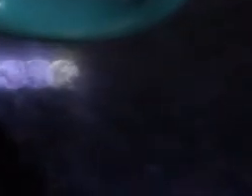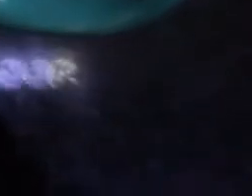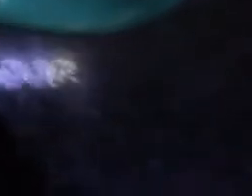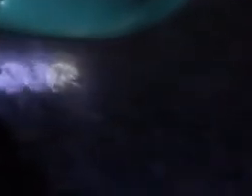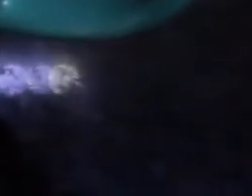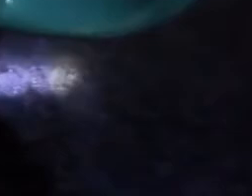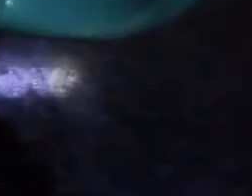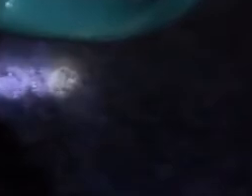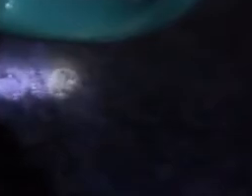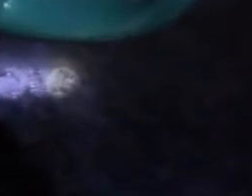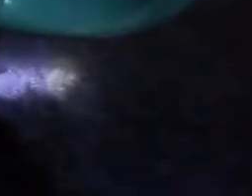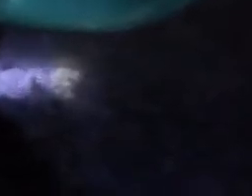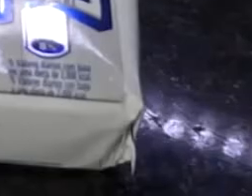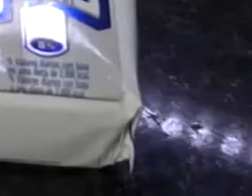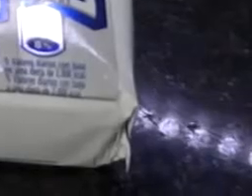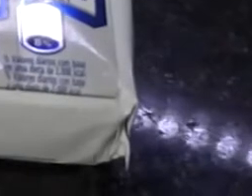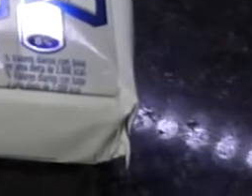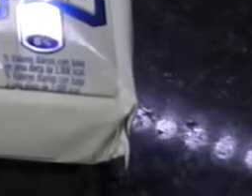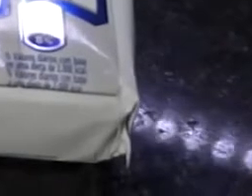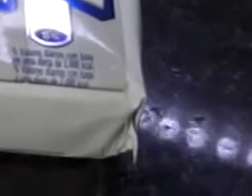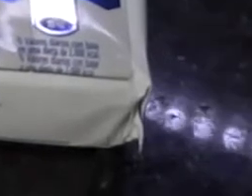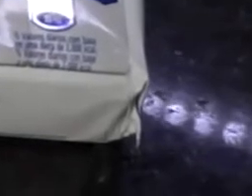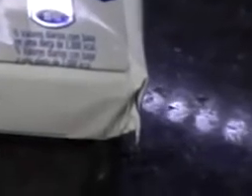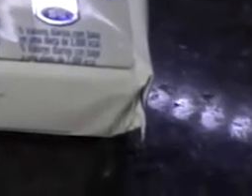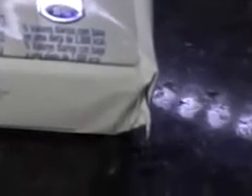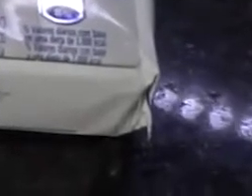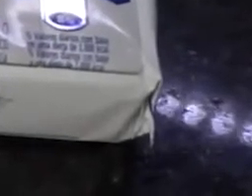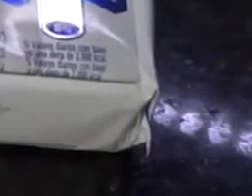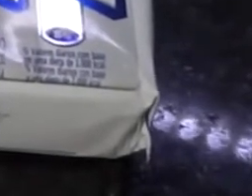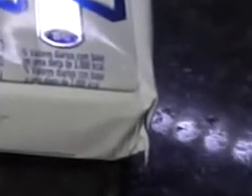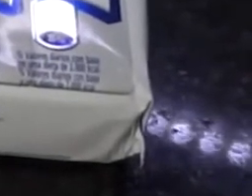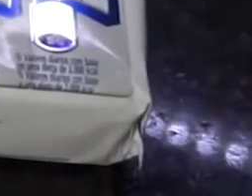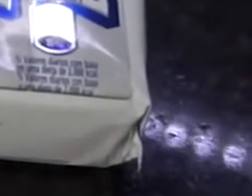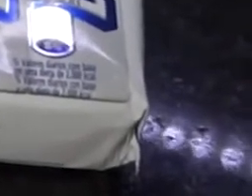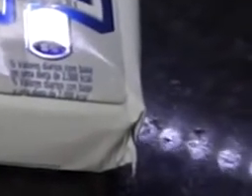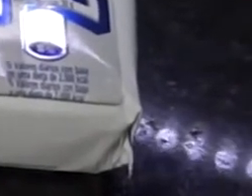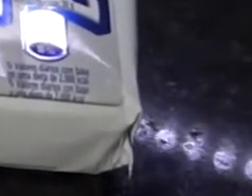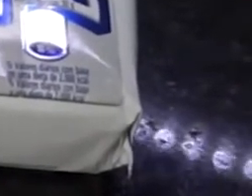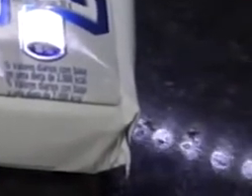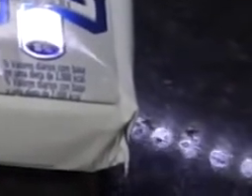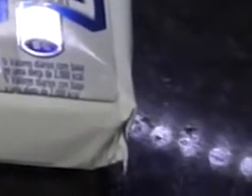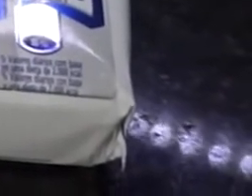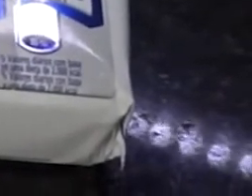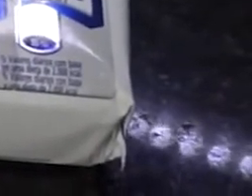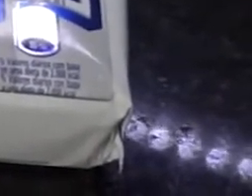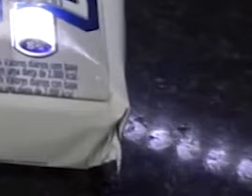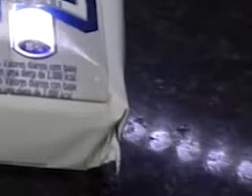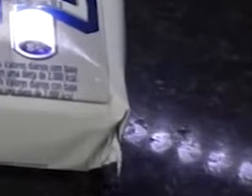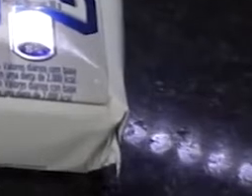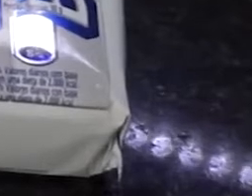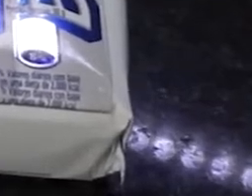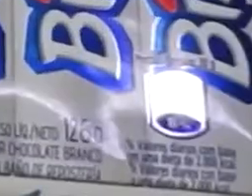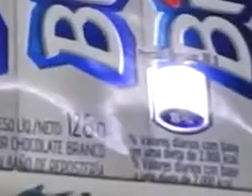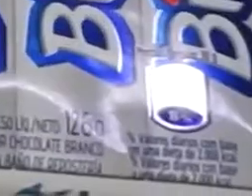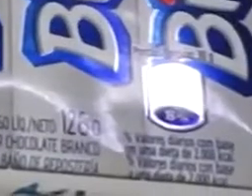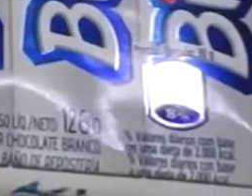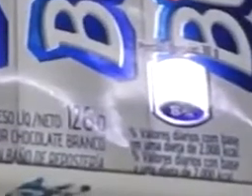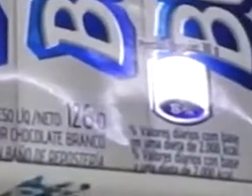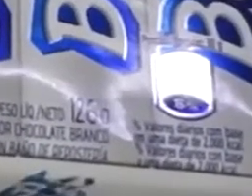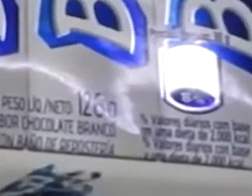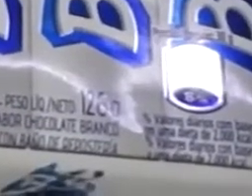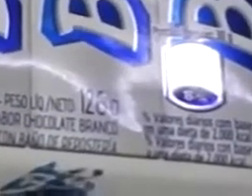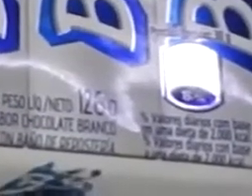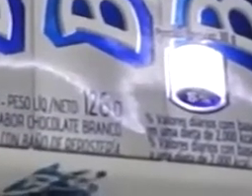400 ml de creme de leite, 2 caixinhas de bis. Eu estou usando aqui o branco e também